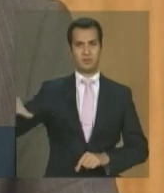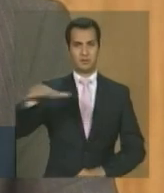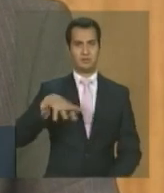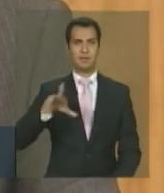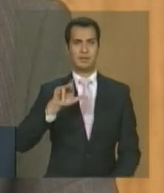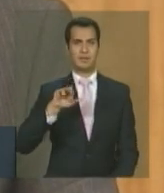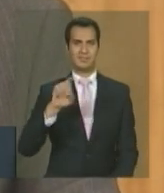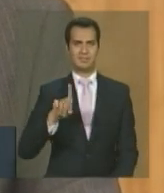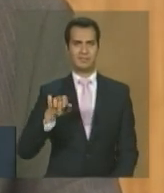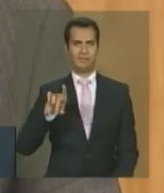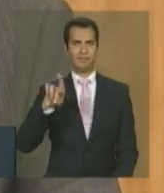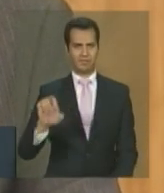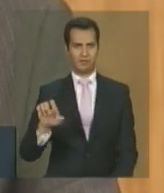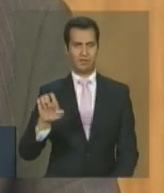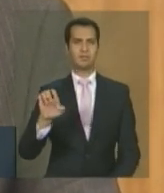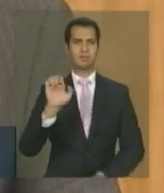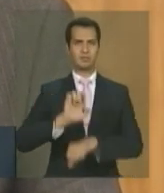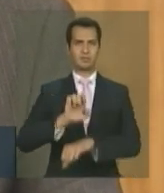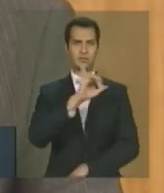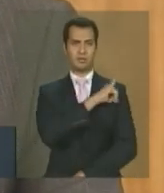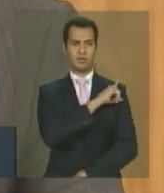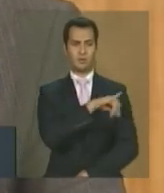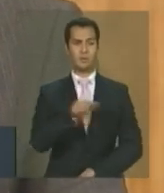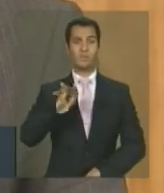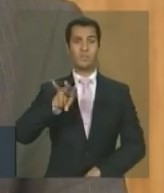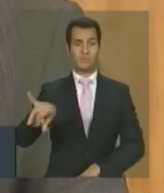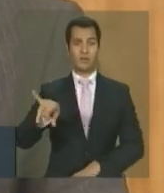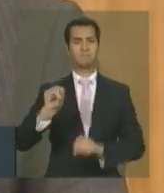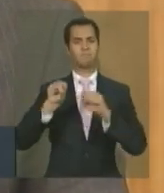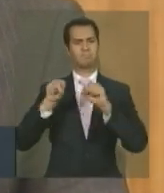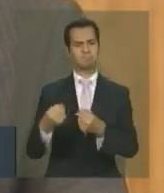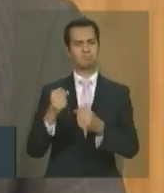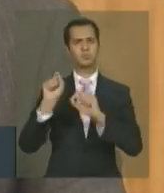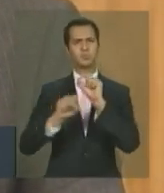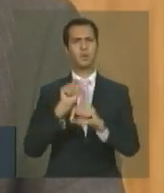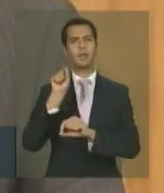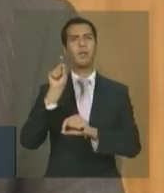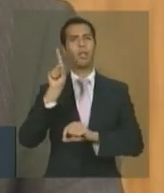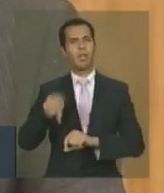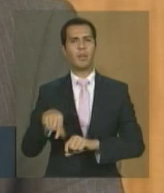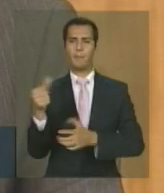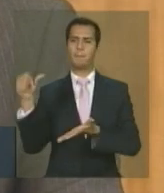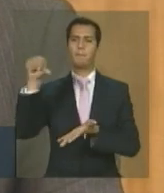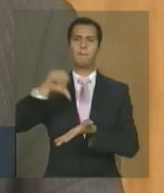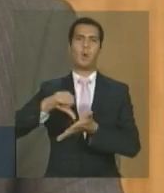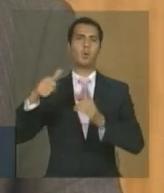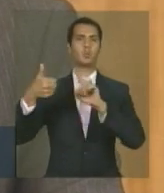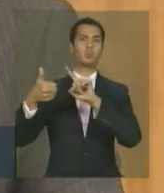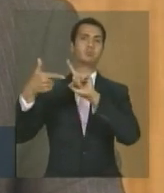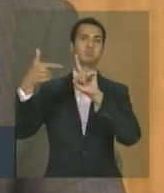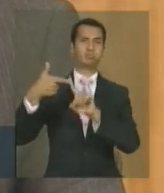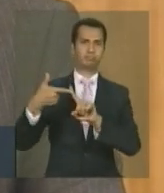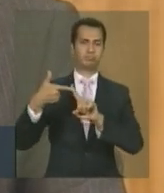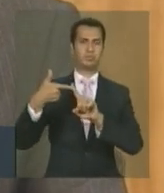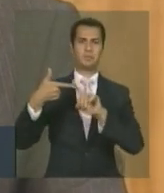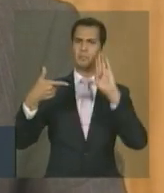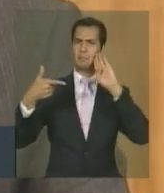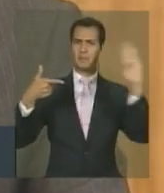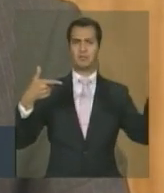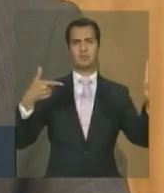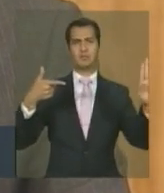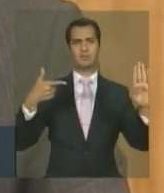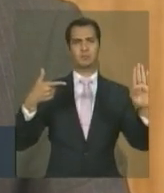da indústria automotiva do país, chegando nos próximos anos, há uma produção da ordem de 1 milhão